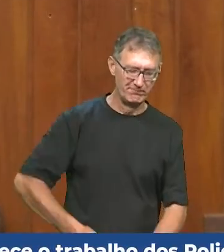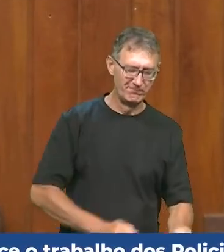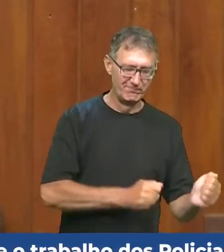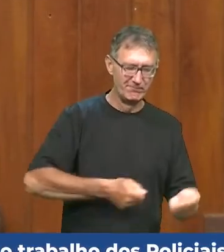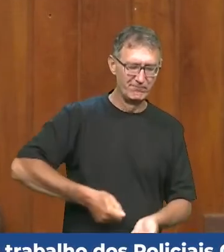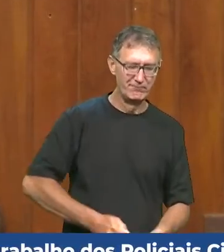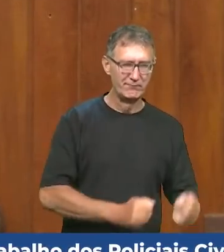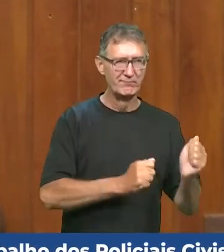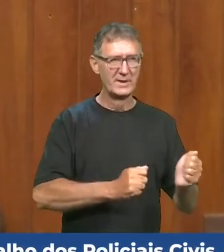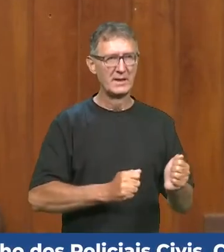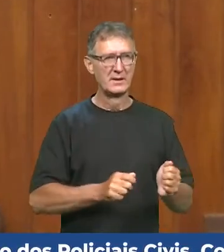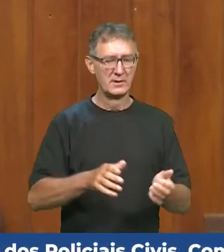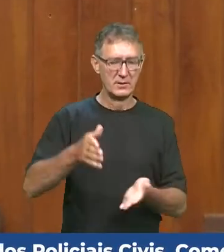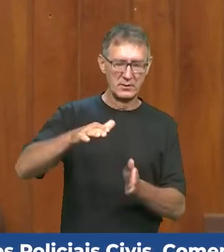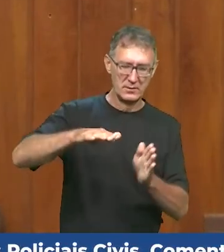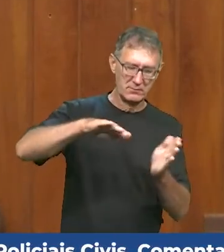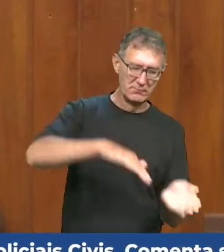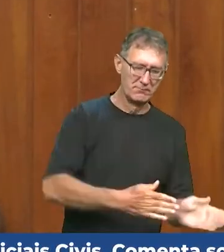do falecido.